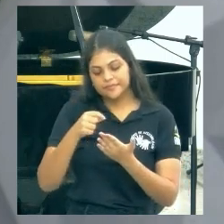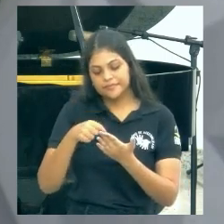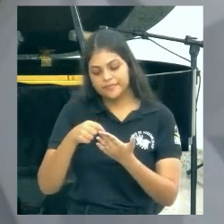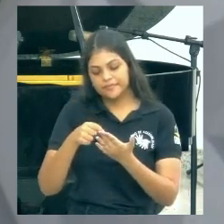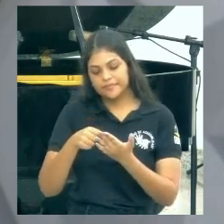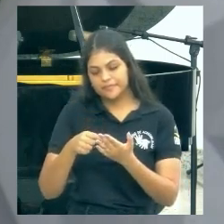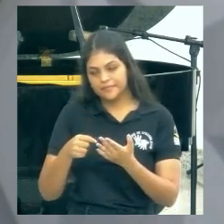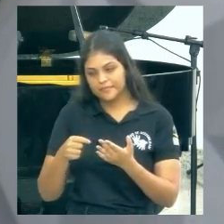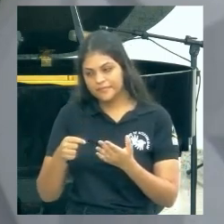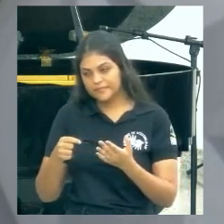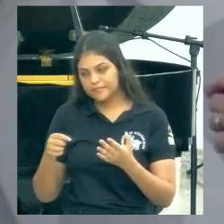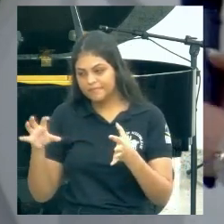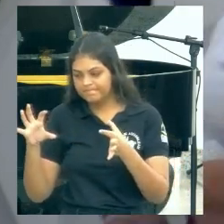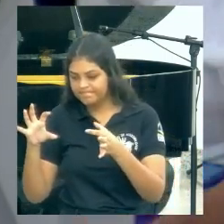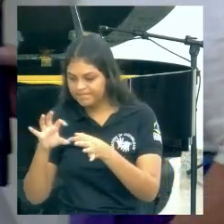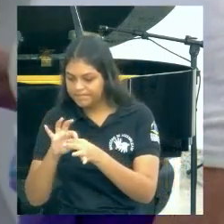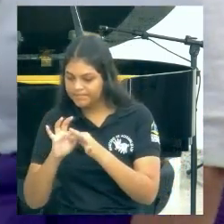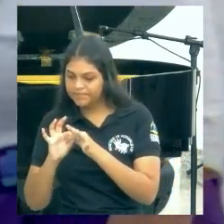acolhimento.